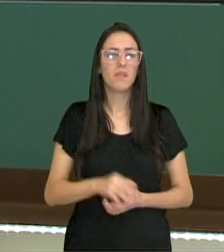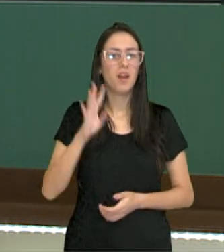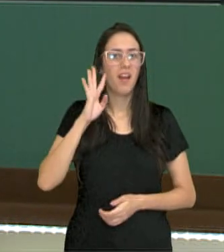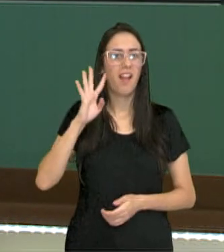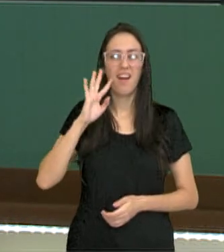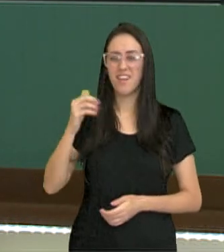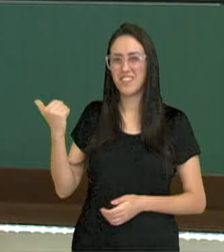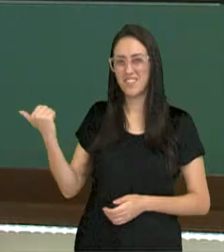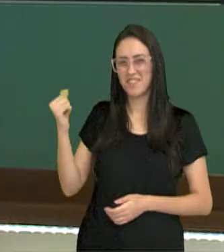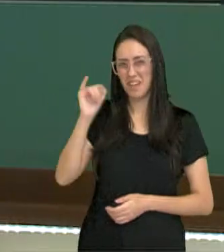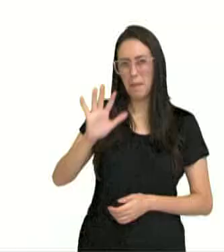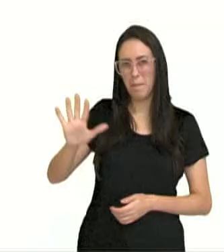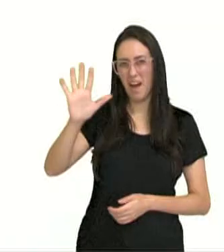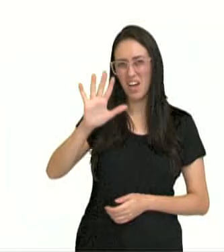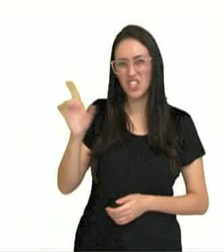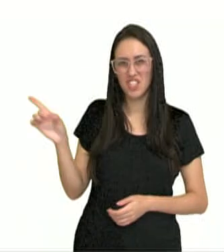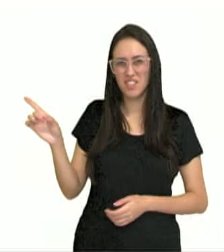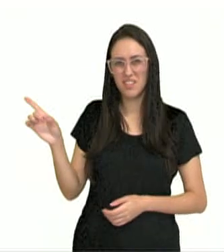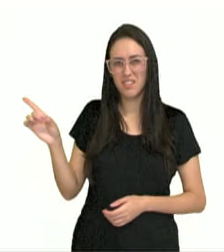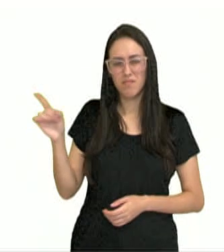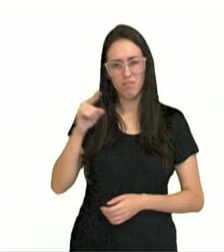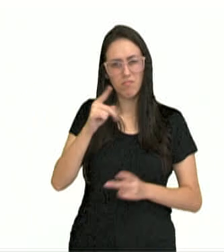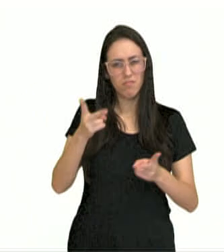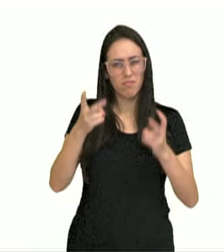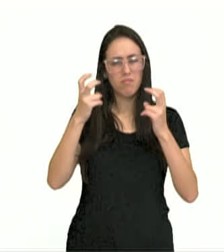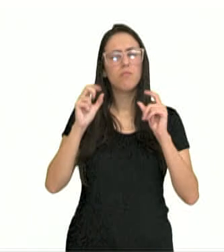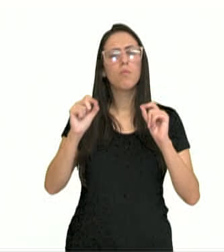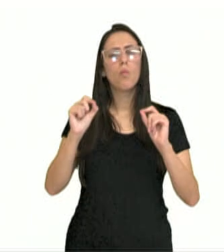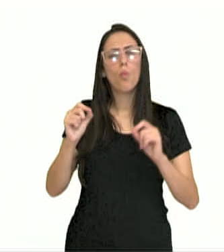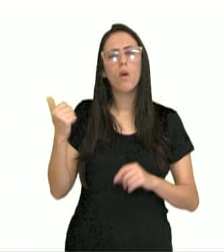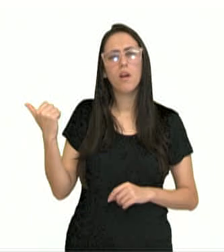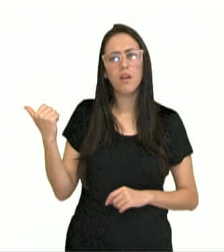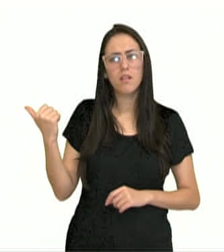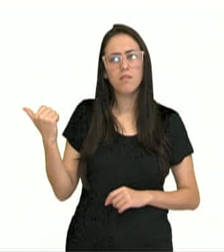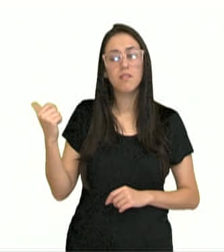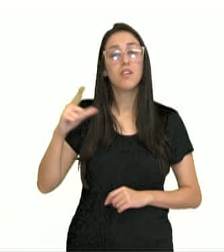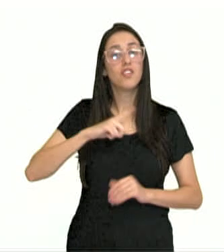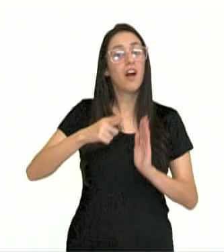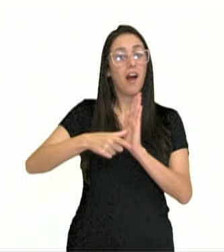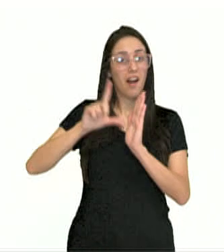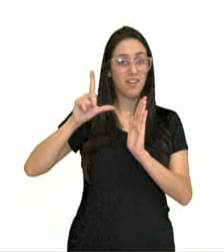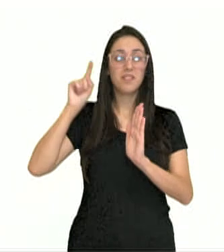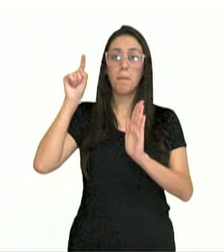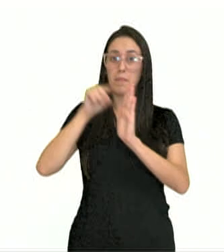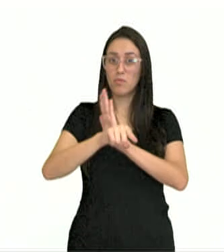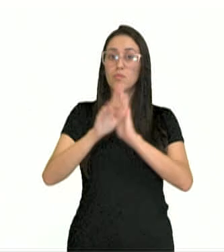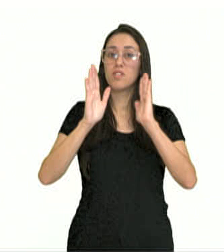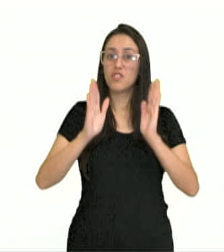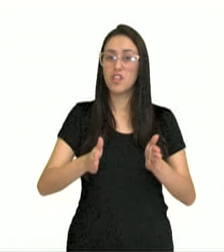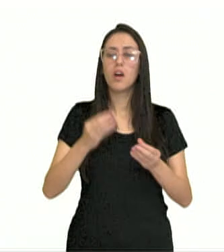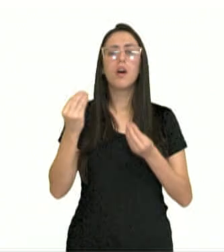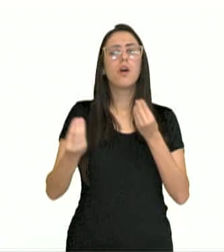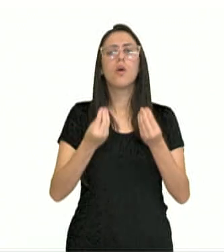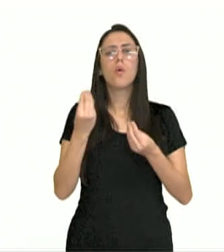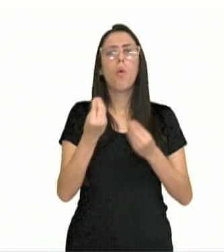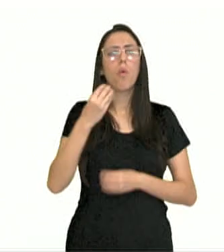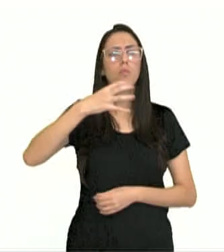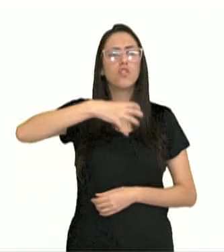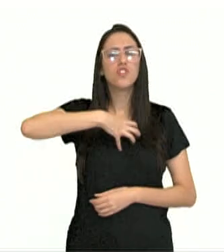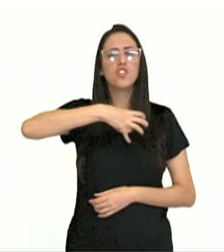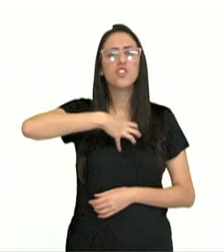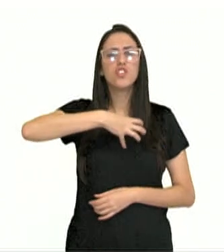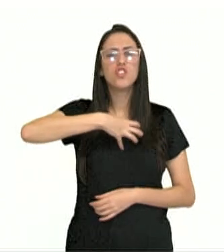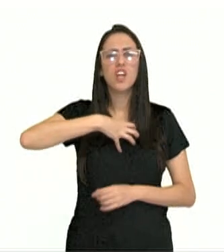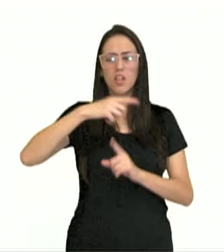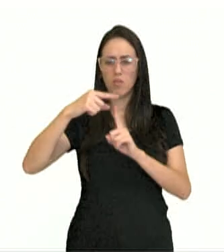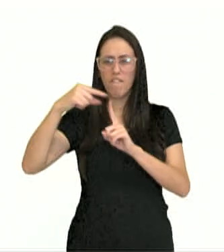imagem lá à direita. Você consegue reparar o que é aquilo? Tinha lá na pergunta inicial. Como era o formato